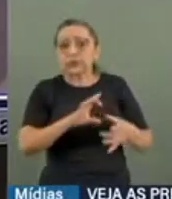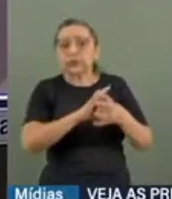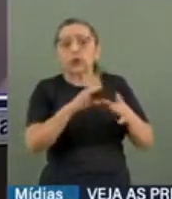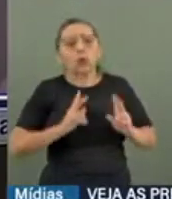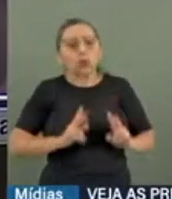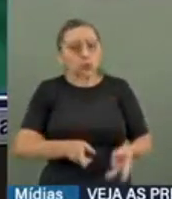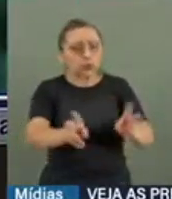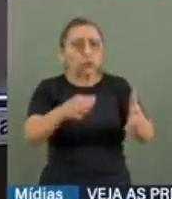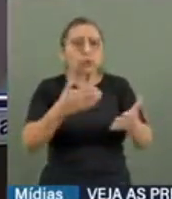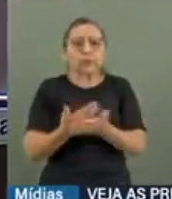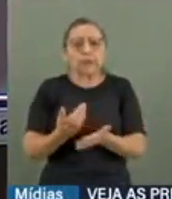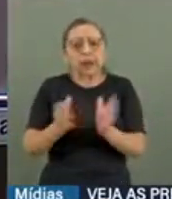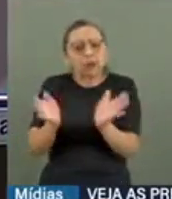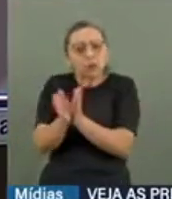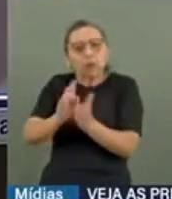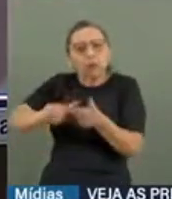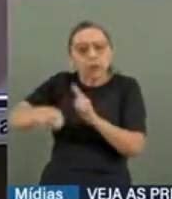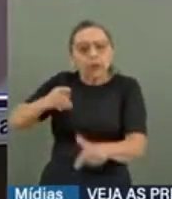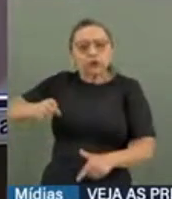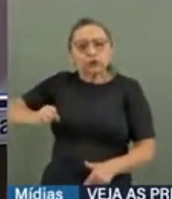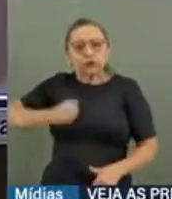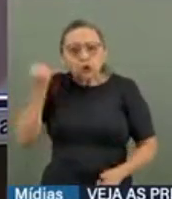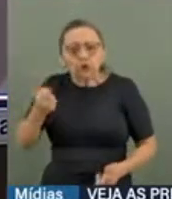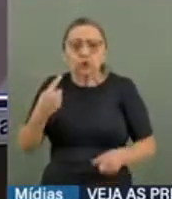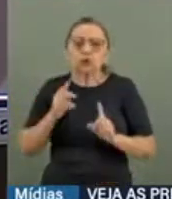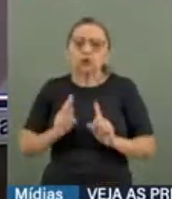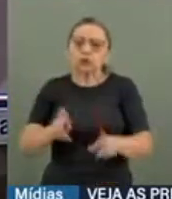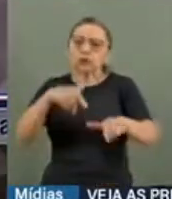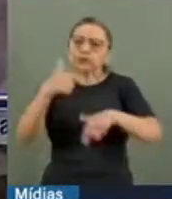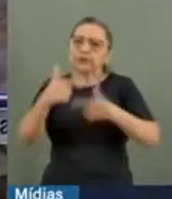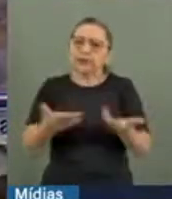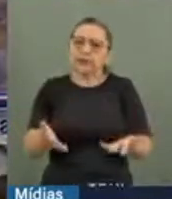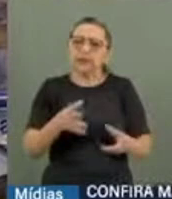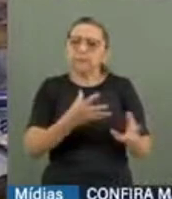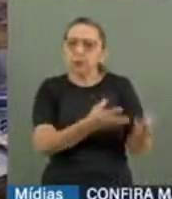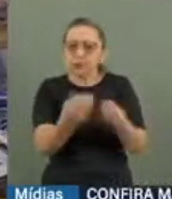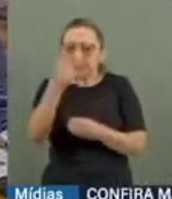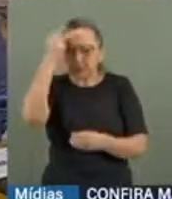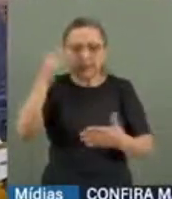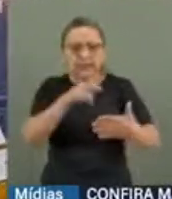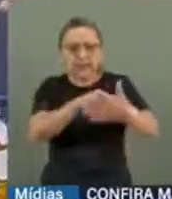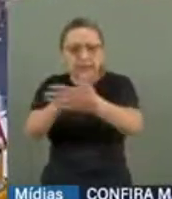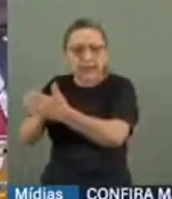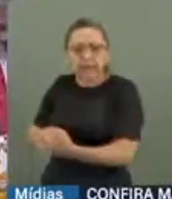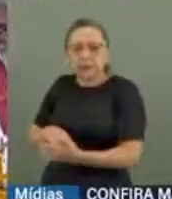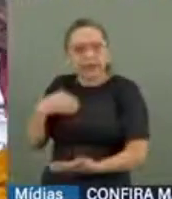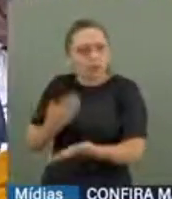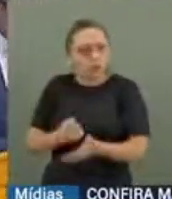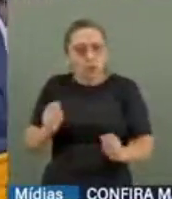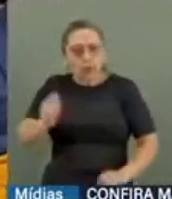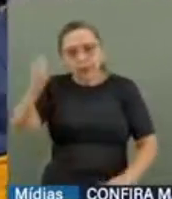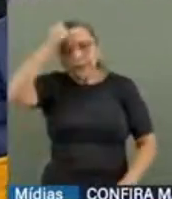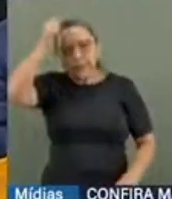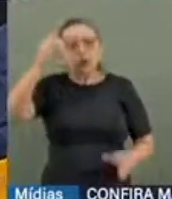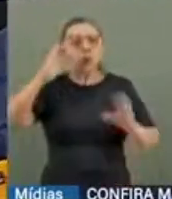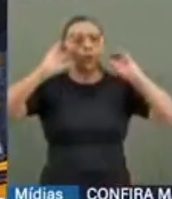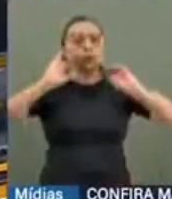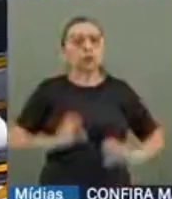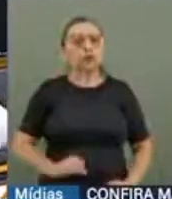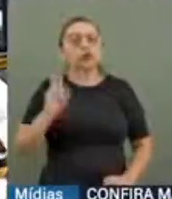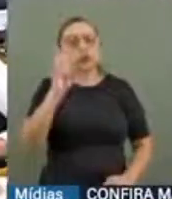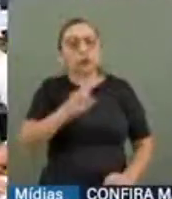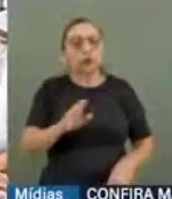A máquina de ódio continua em operação. Muitos dos denunciados não se arrependem das condutas e usam